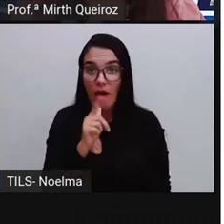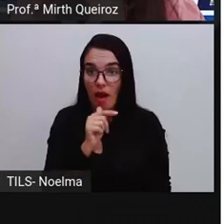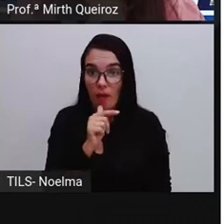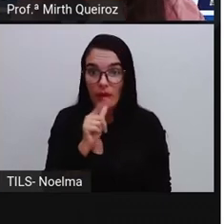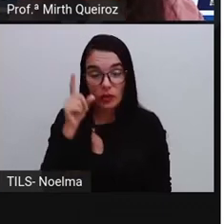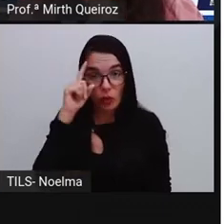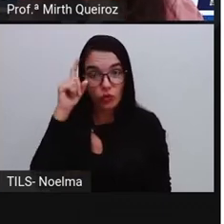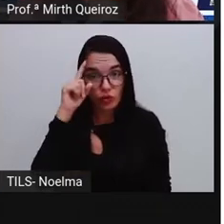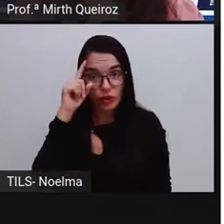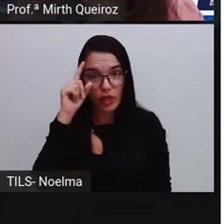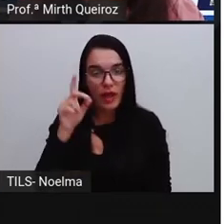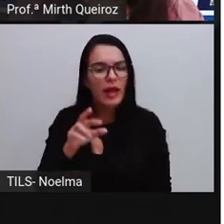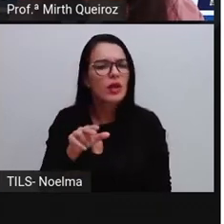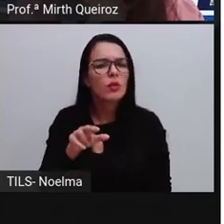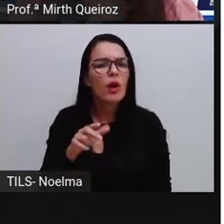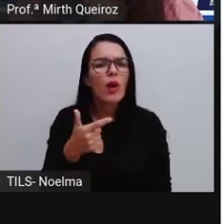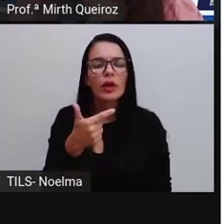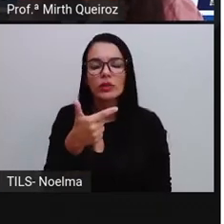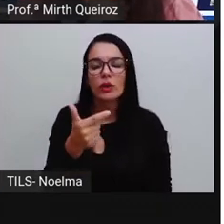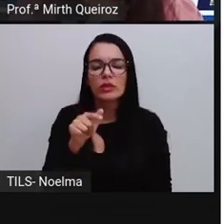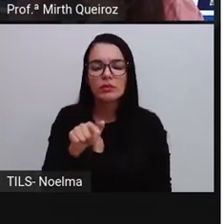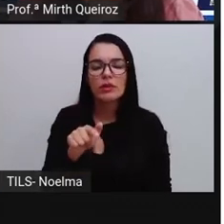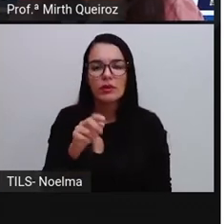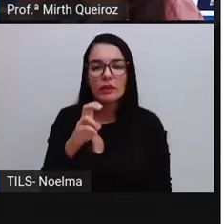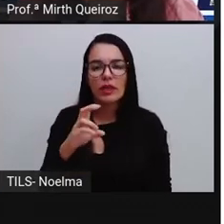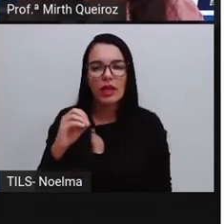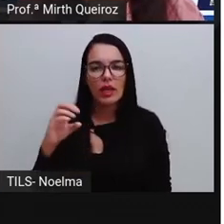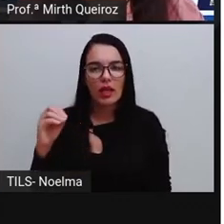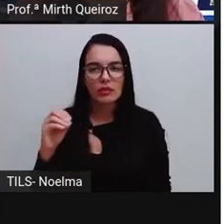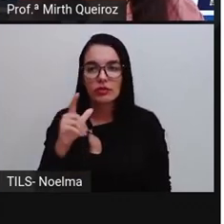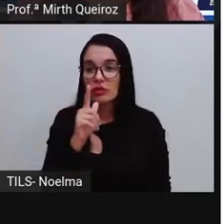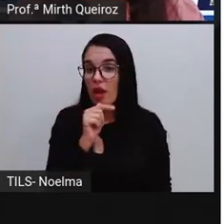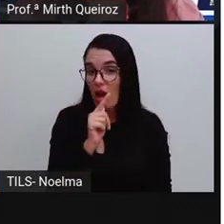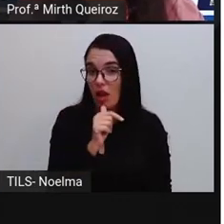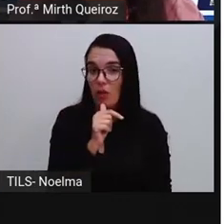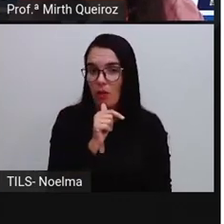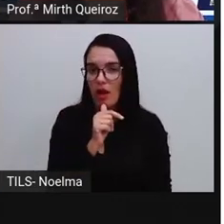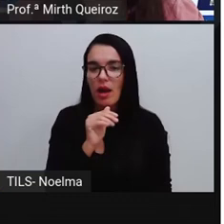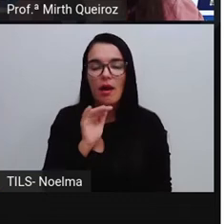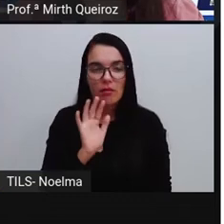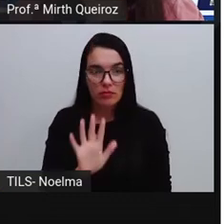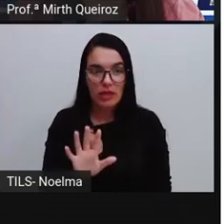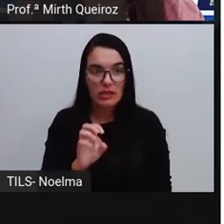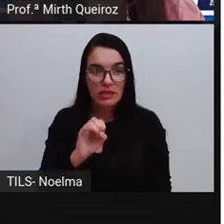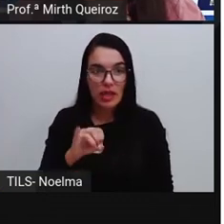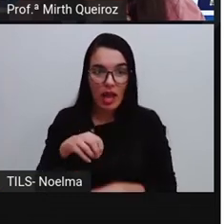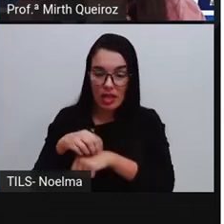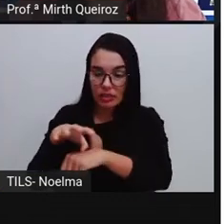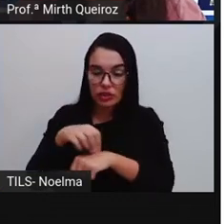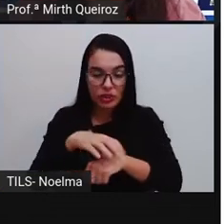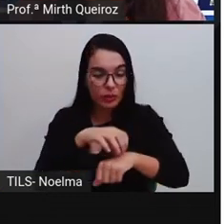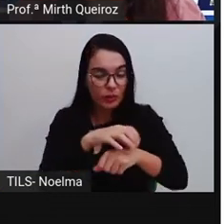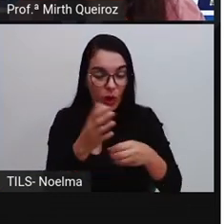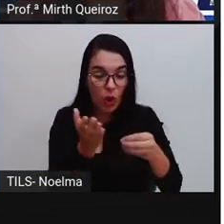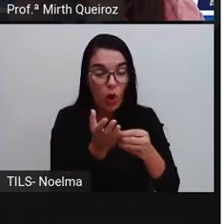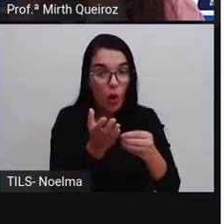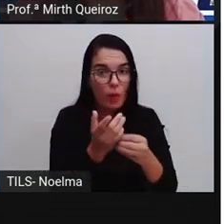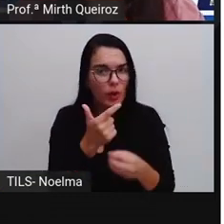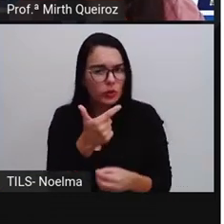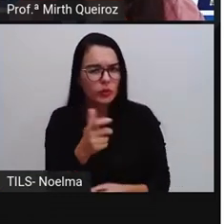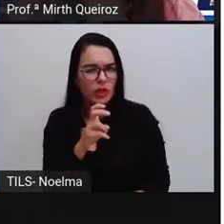a 2.500 ml de água. Caso ela distribua em copos de